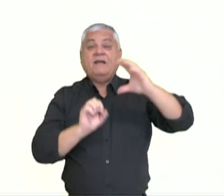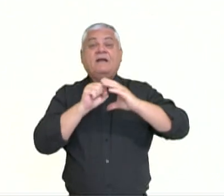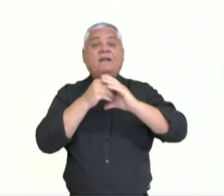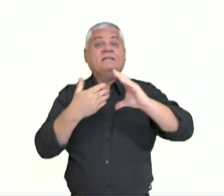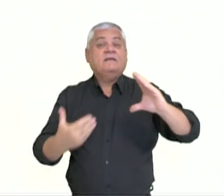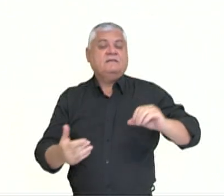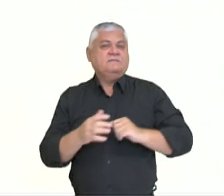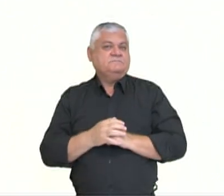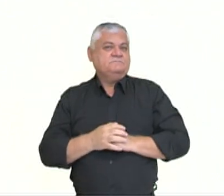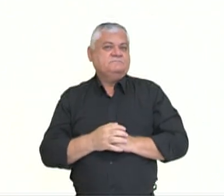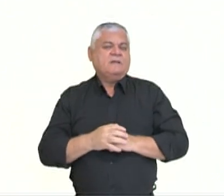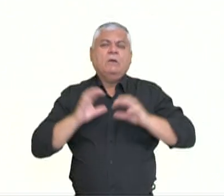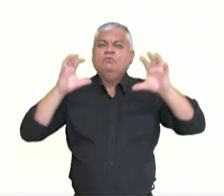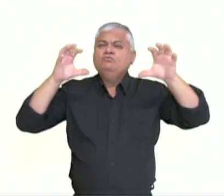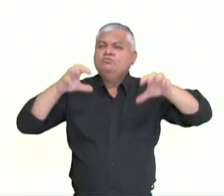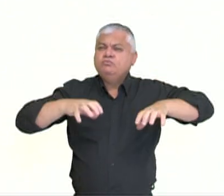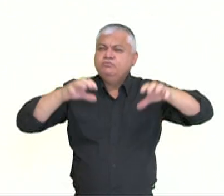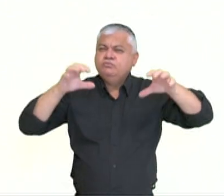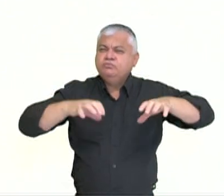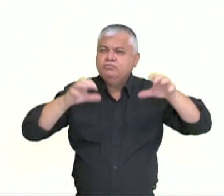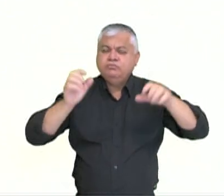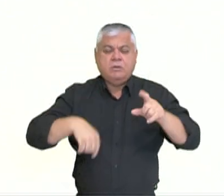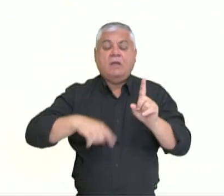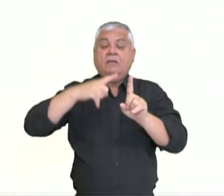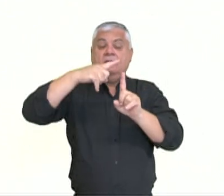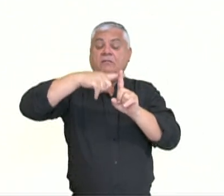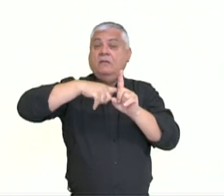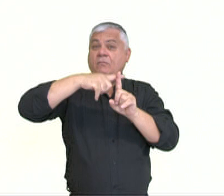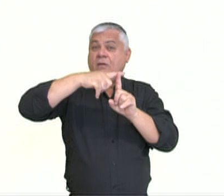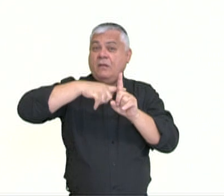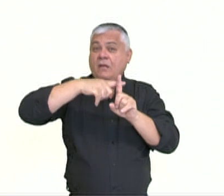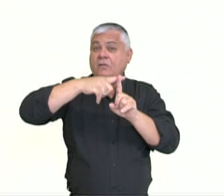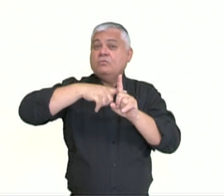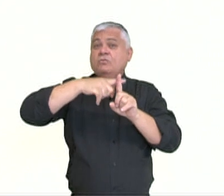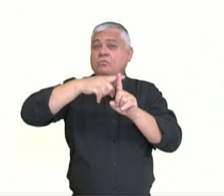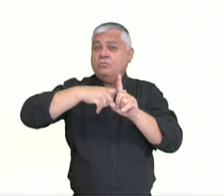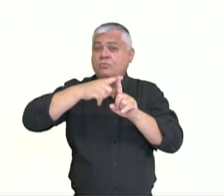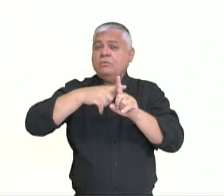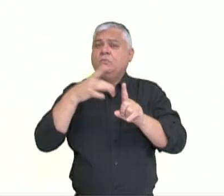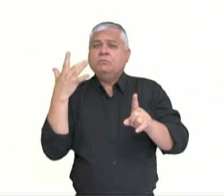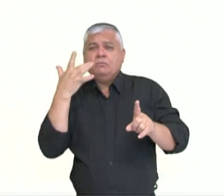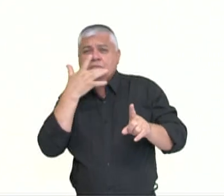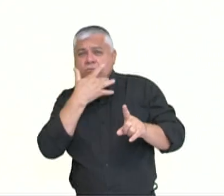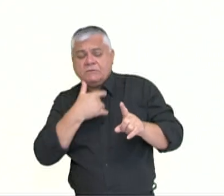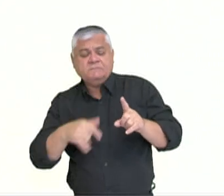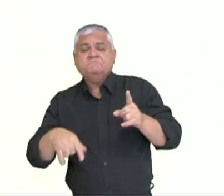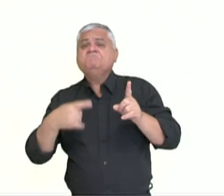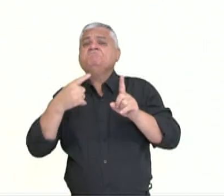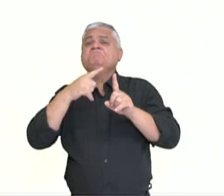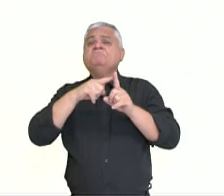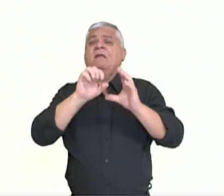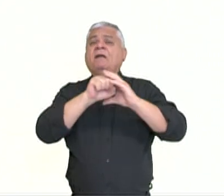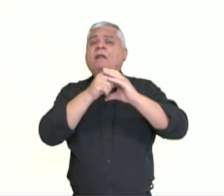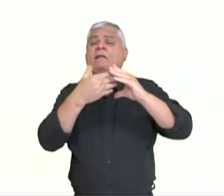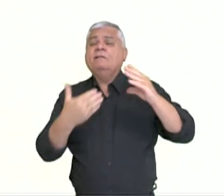como quantidade de chuvas, temperaturas médias naquela região, características